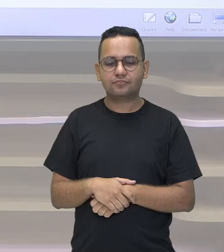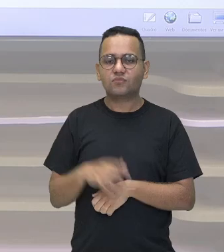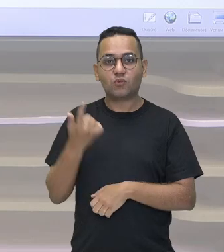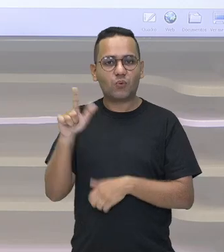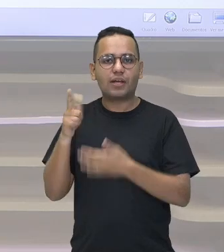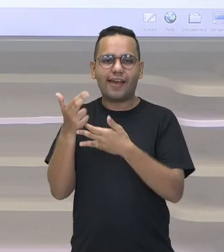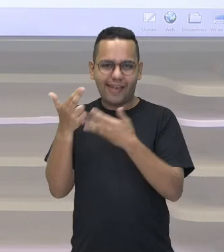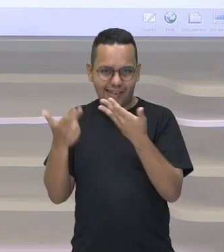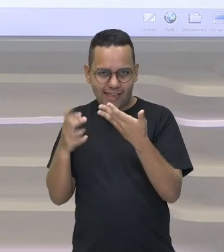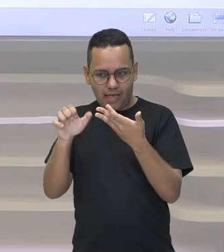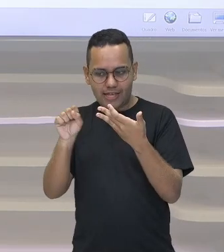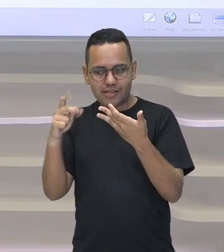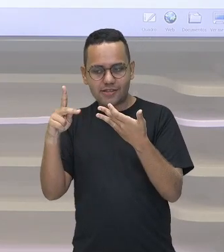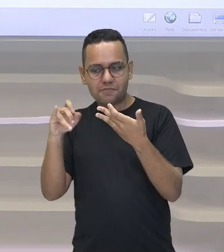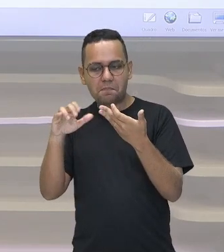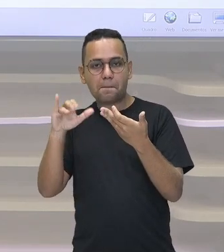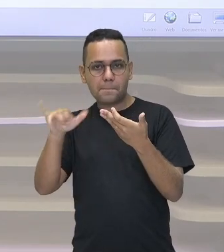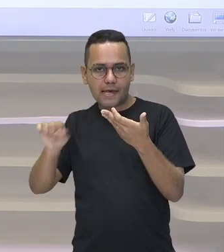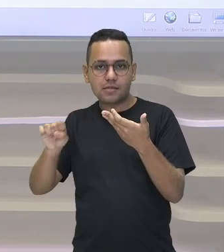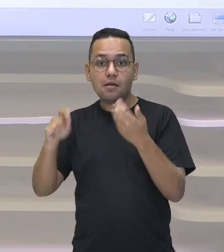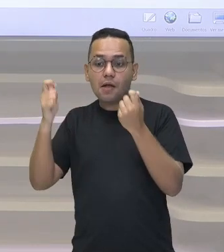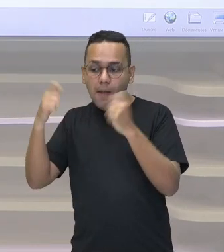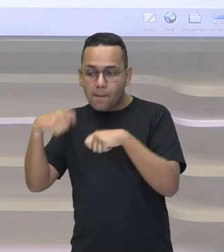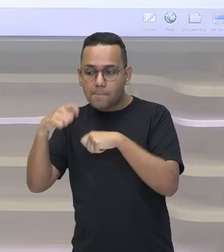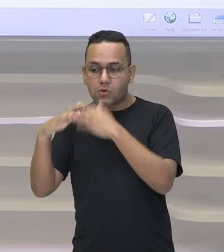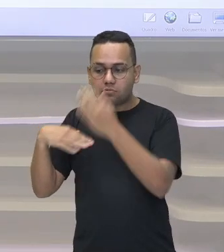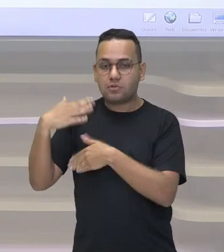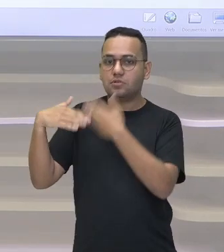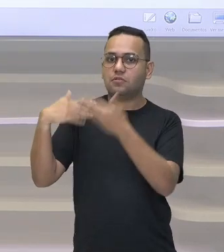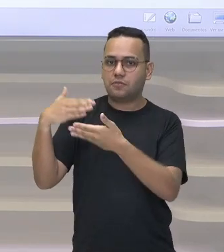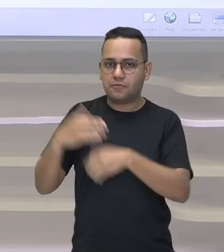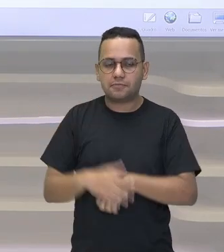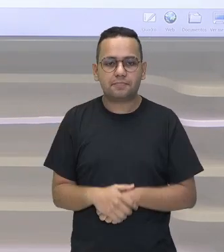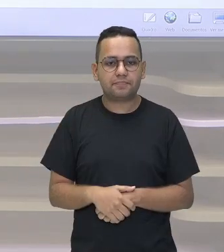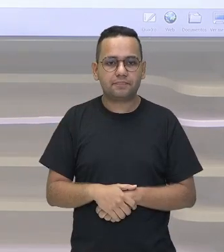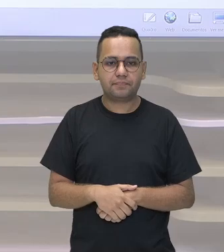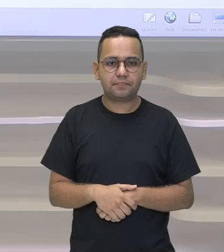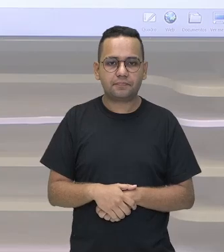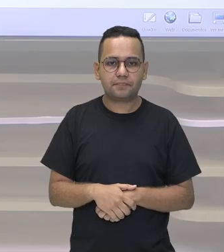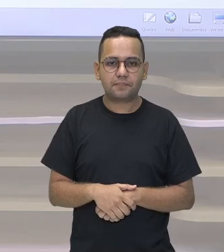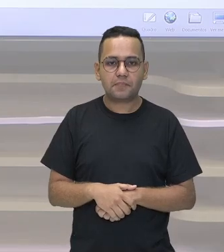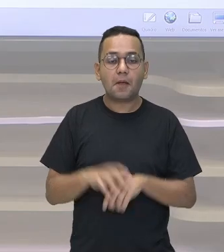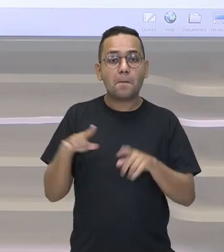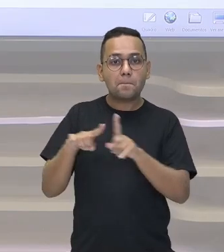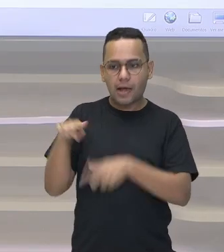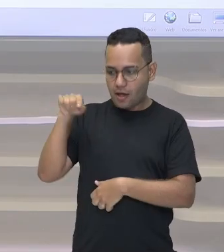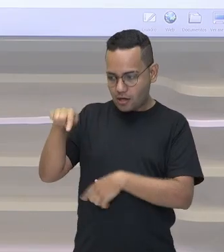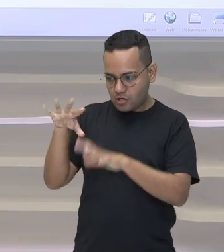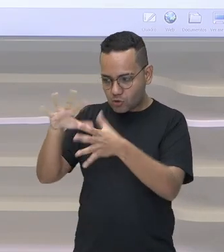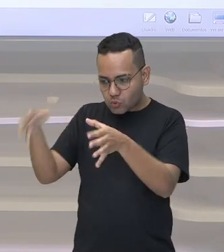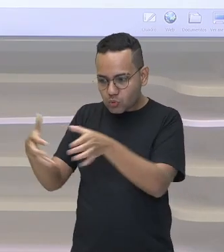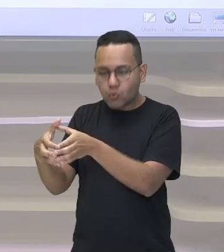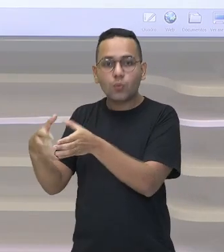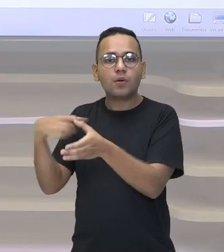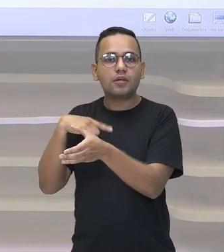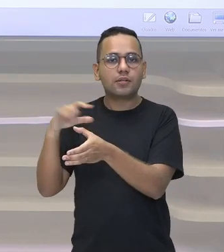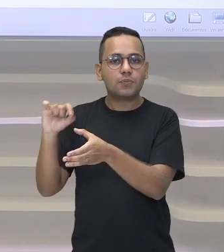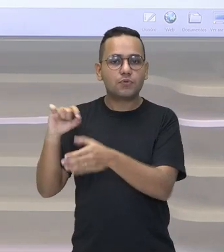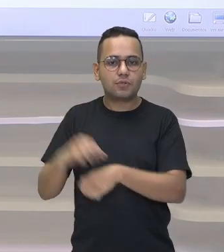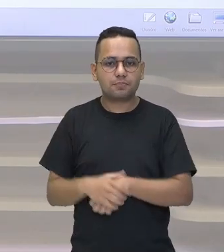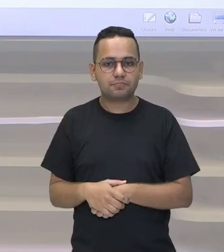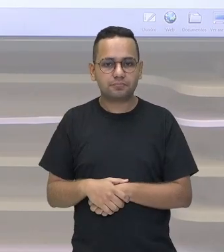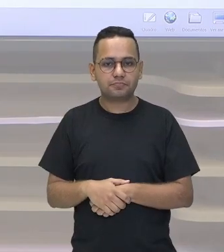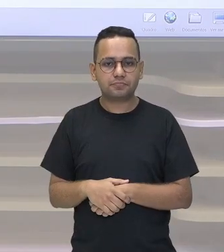para obter a energia necessária para suas atividades. E aqui dentro dos consumidores, nós temos a